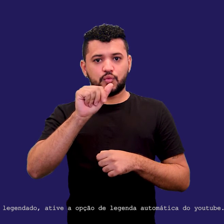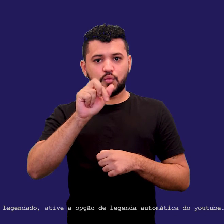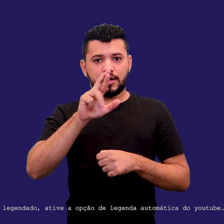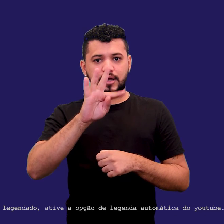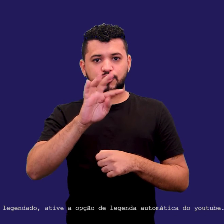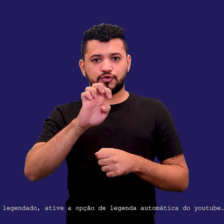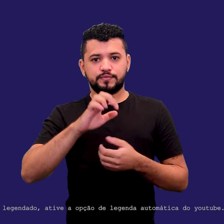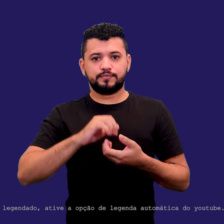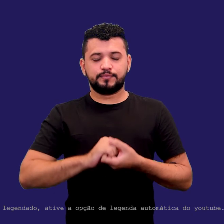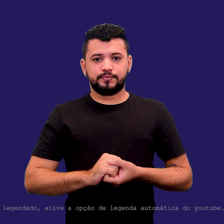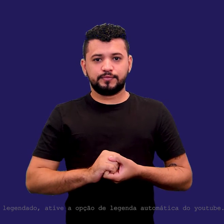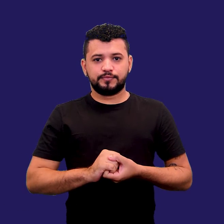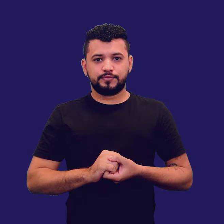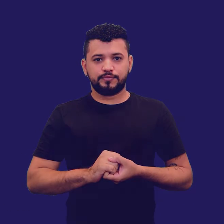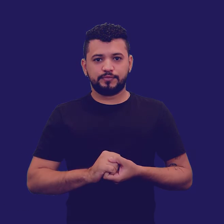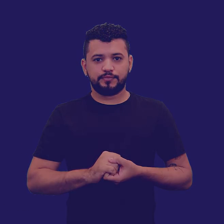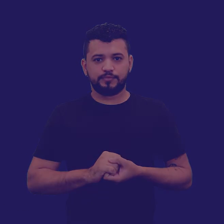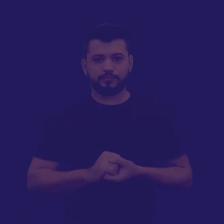Música